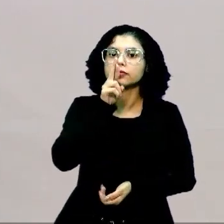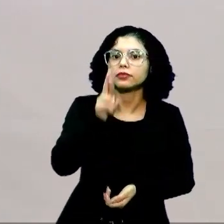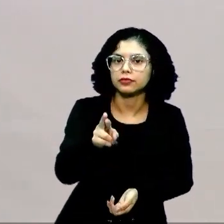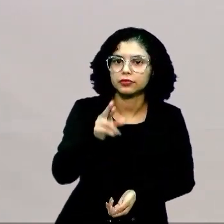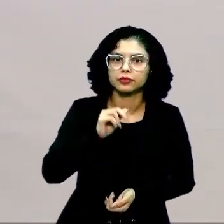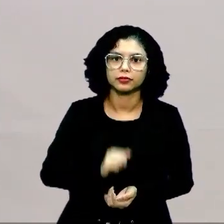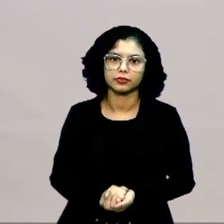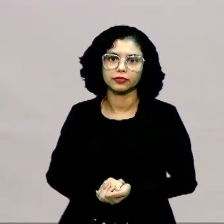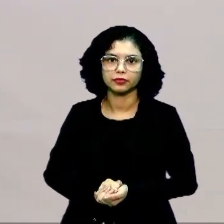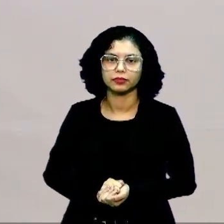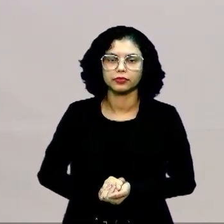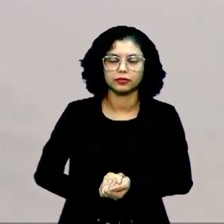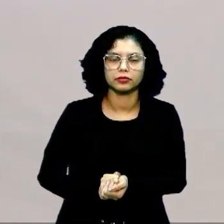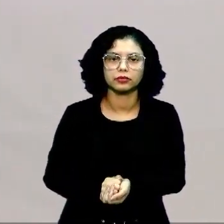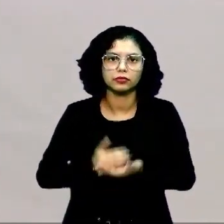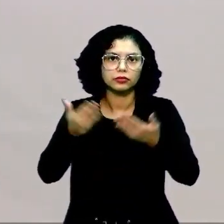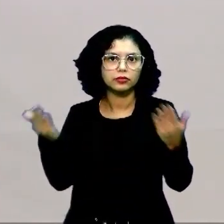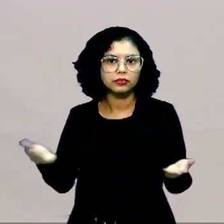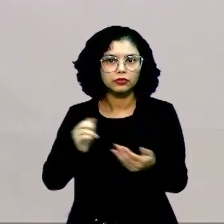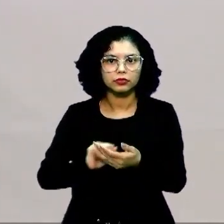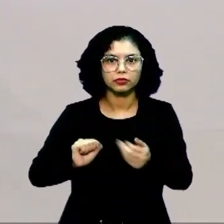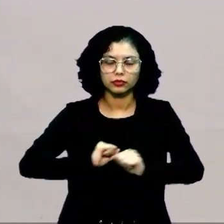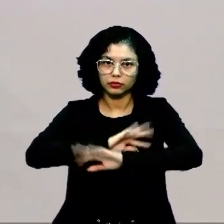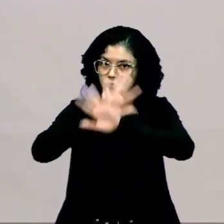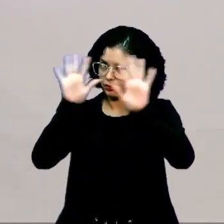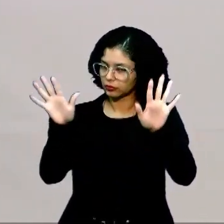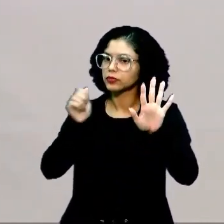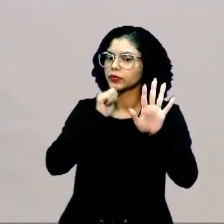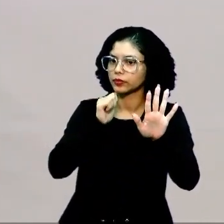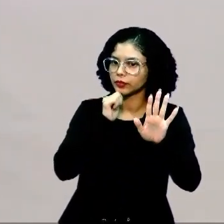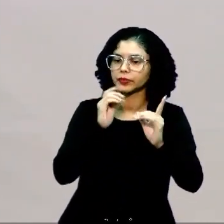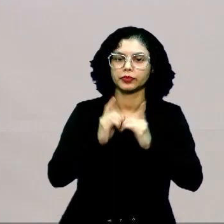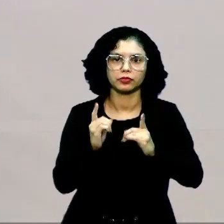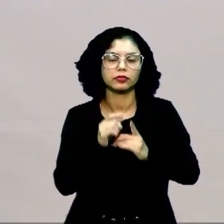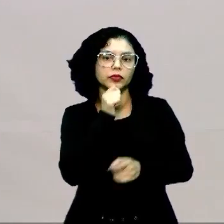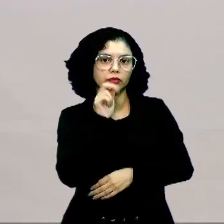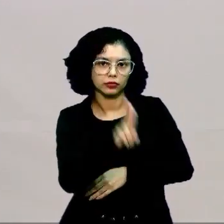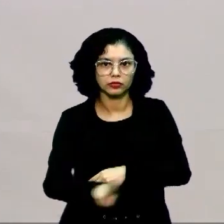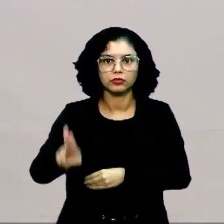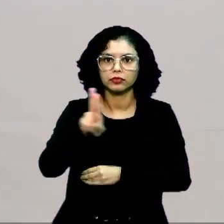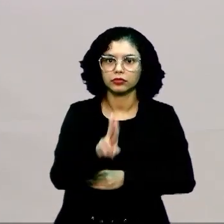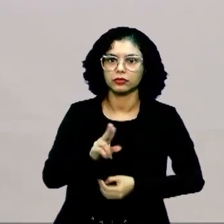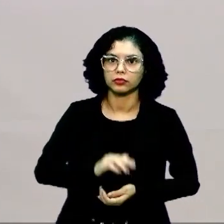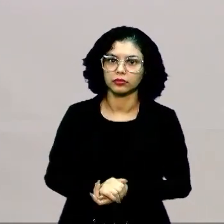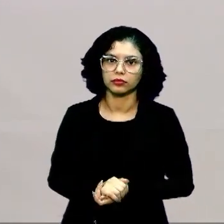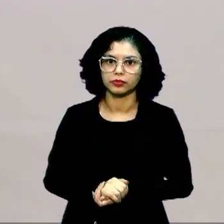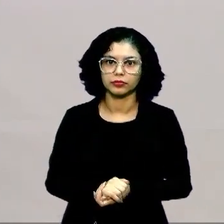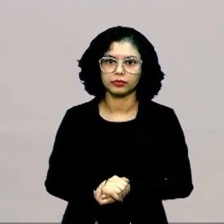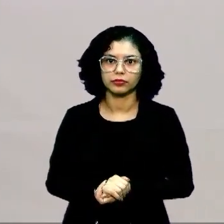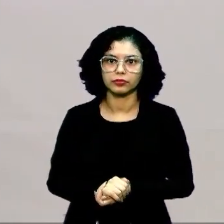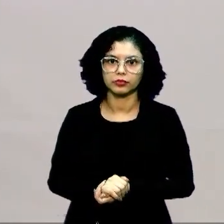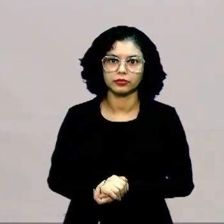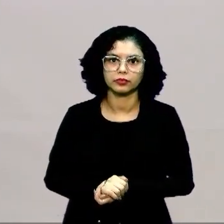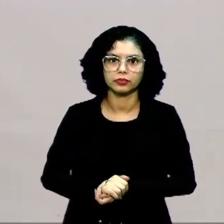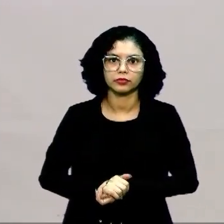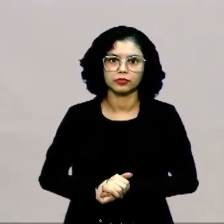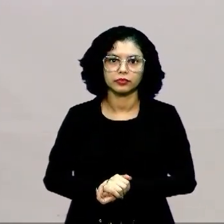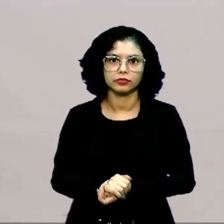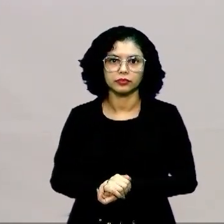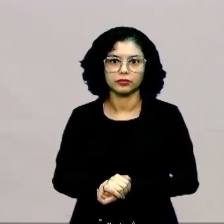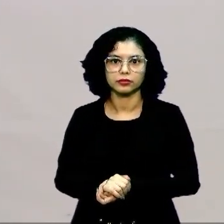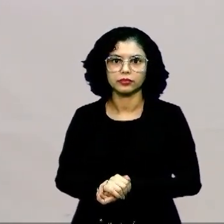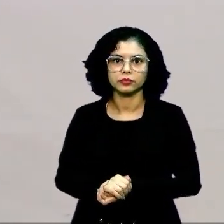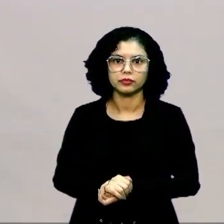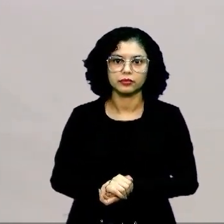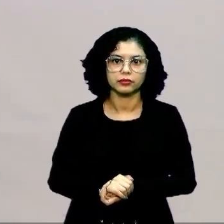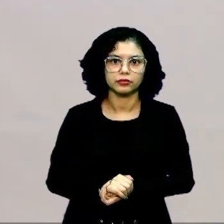responder a essa pergunta de uma maneira bem didática e nós vamos utilizar uma charge para essa